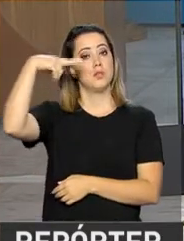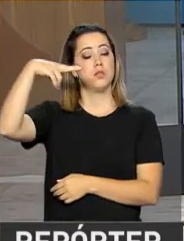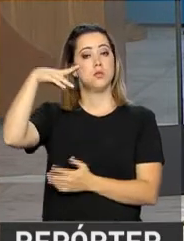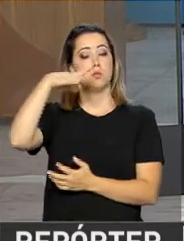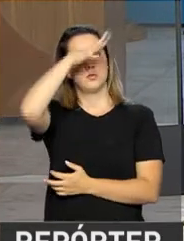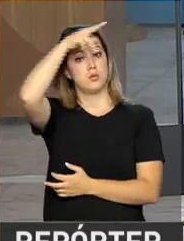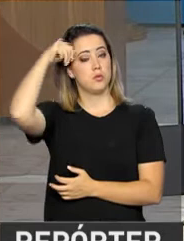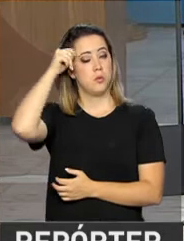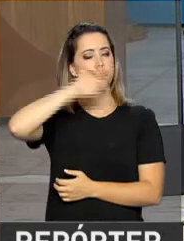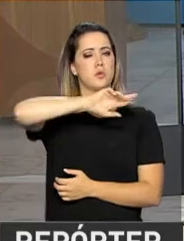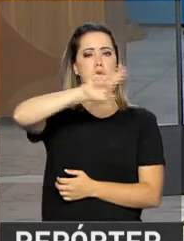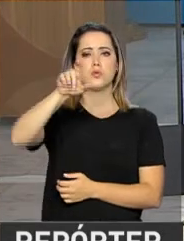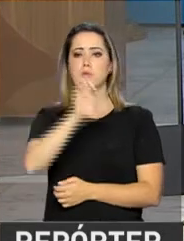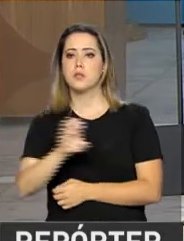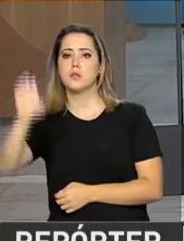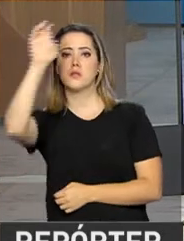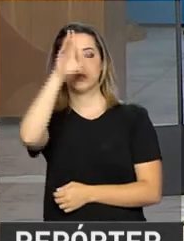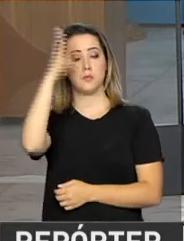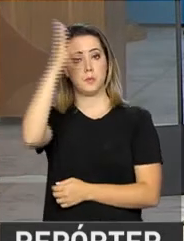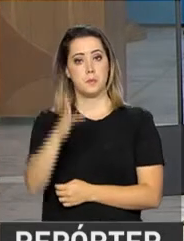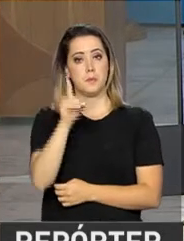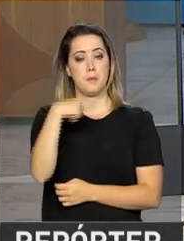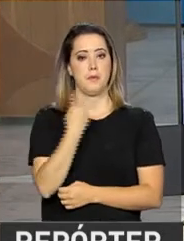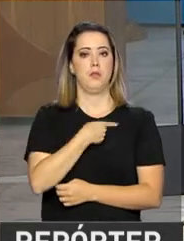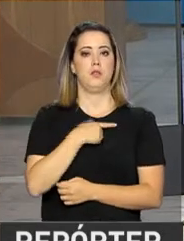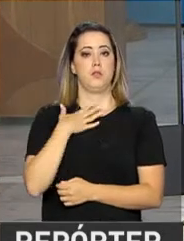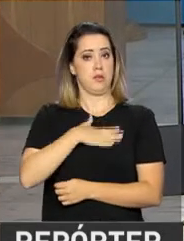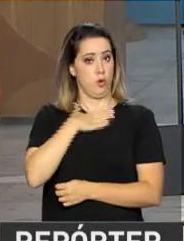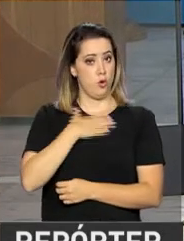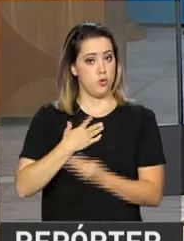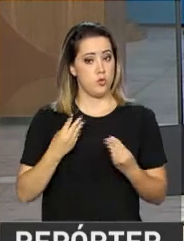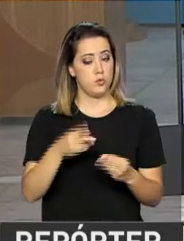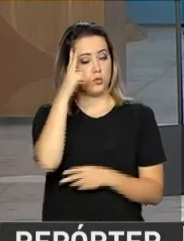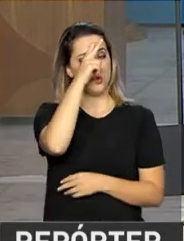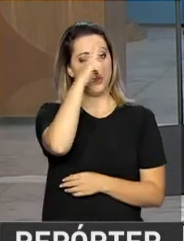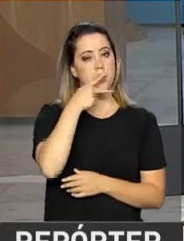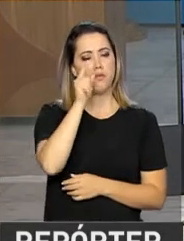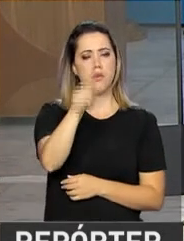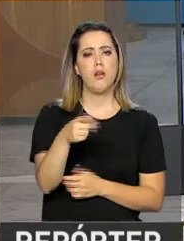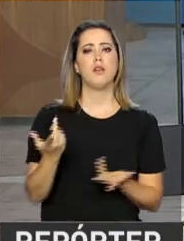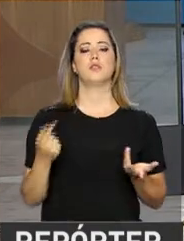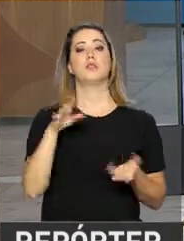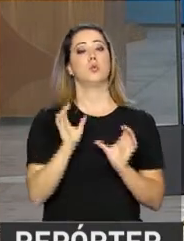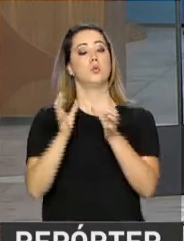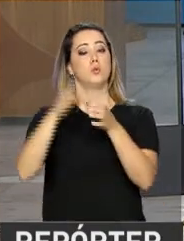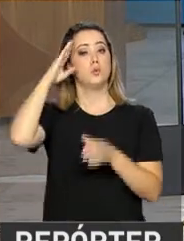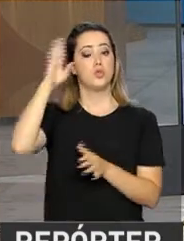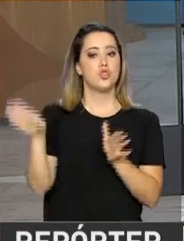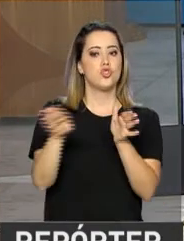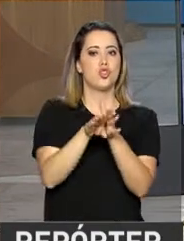vários estados brasileiros e me apraz muito lembrar e lembrar quando as forças armadas